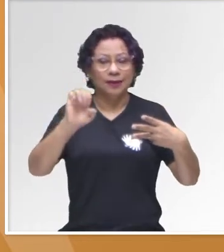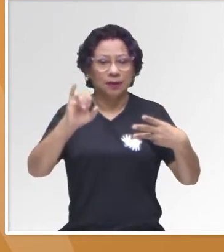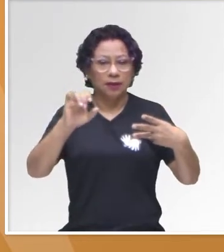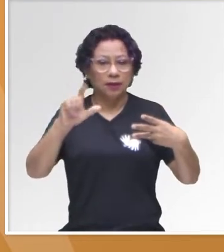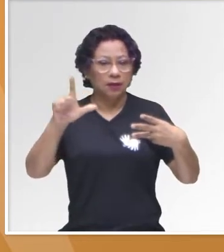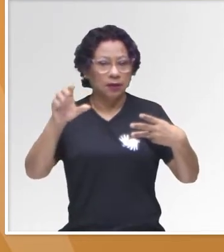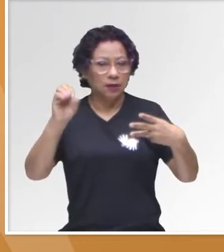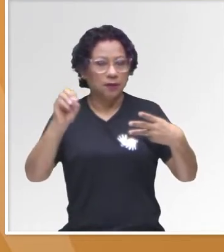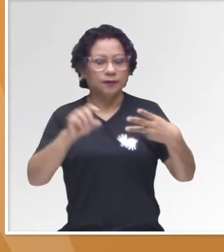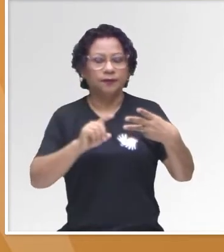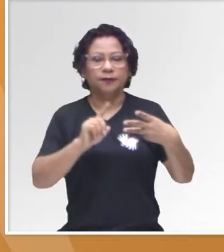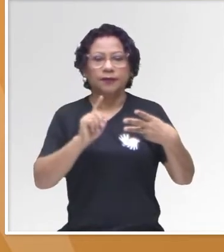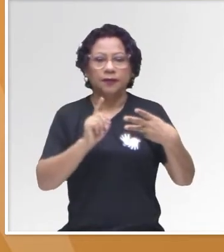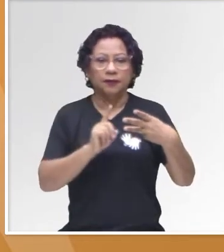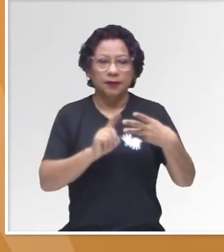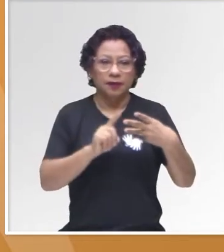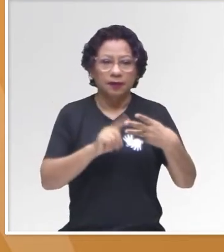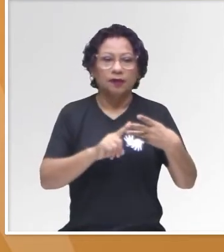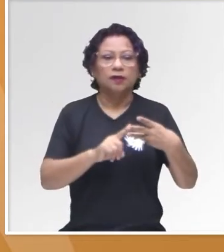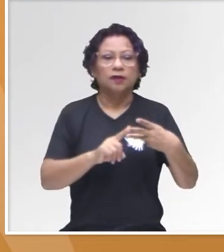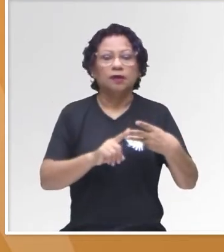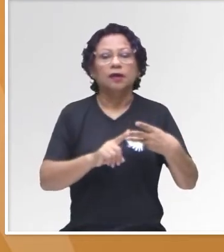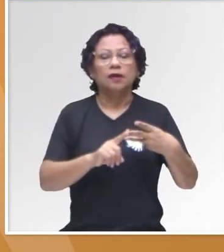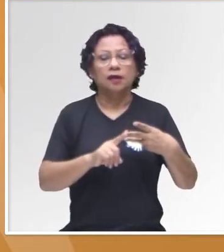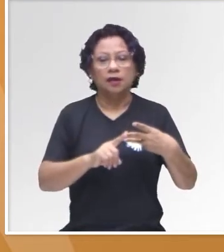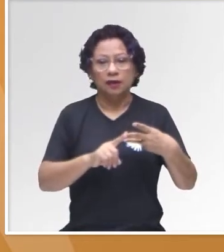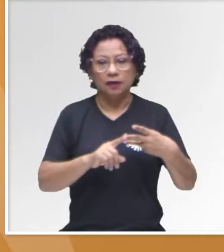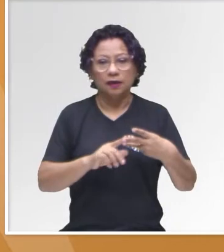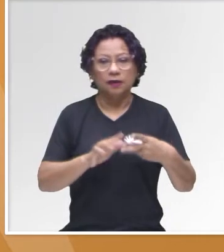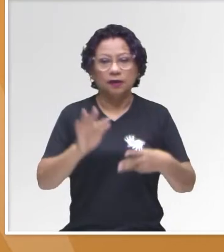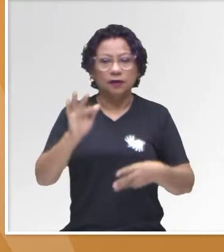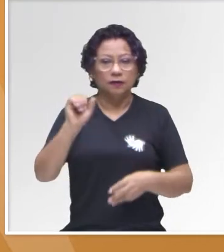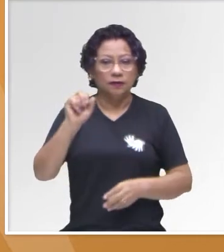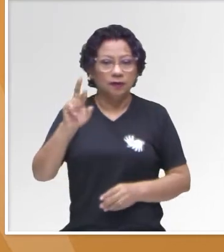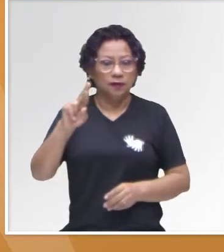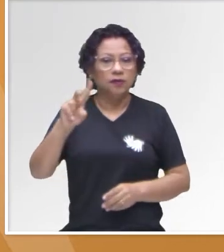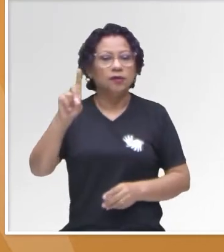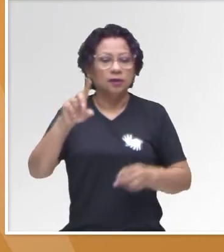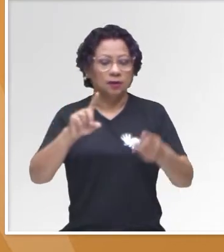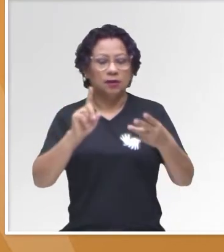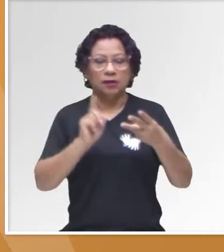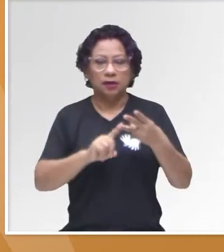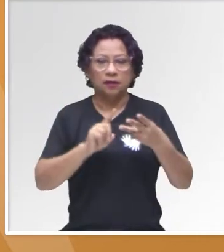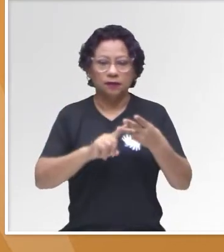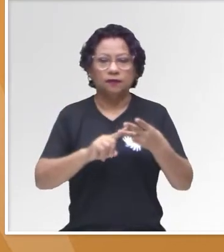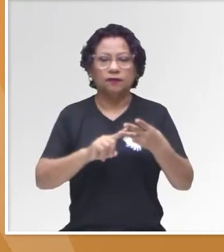também de Henry Ford, né, ali no Fordismo, e também o Toyotismo, né,